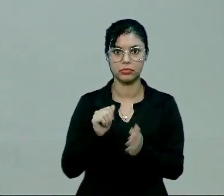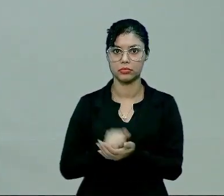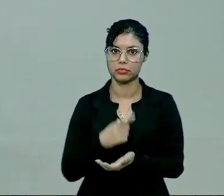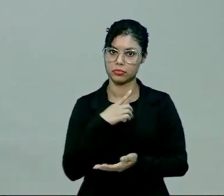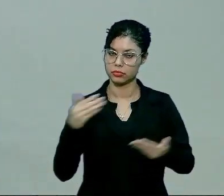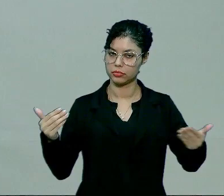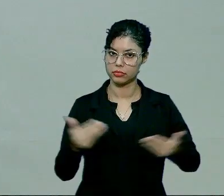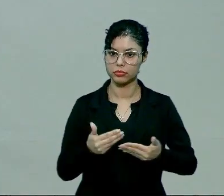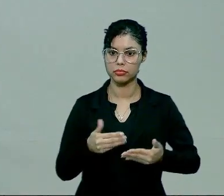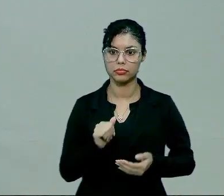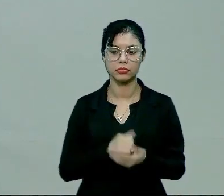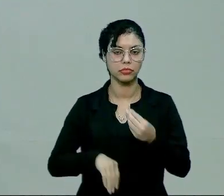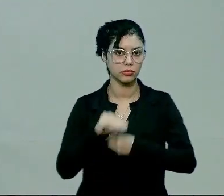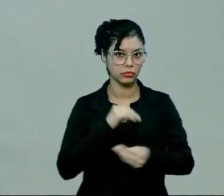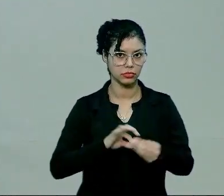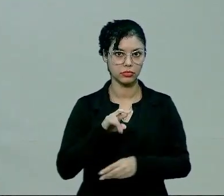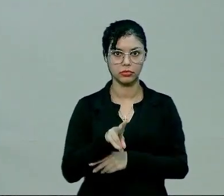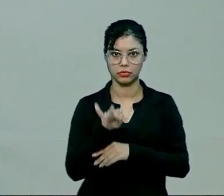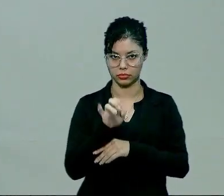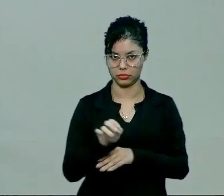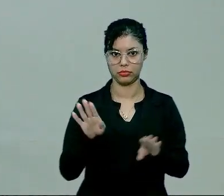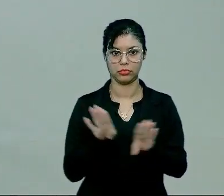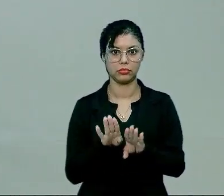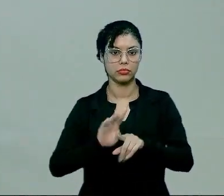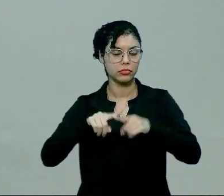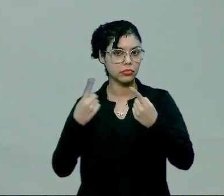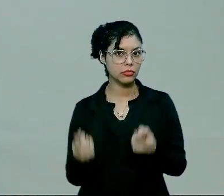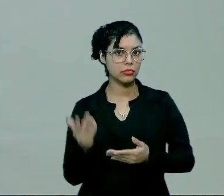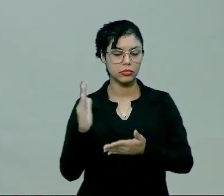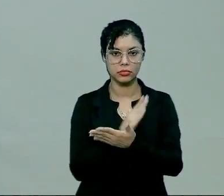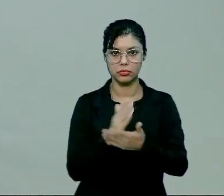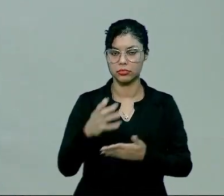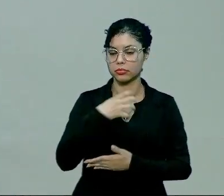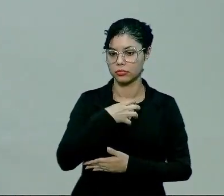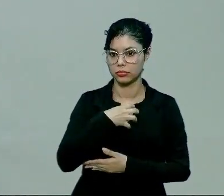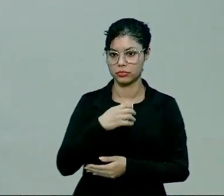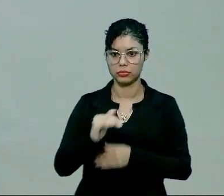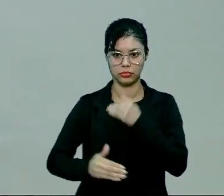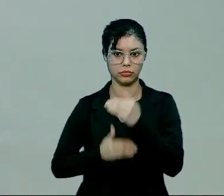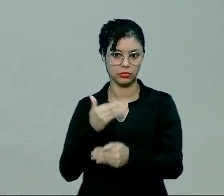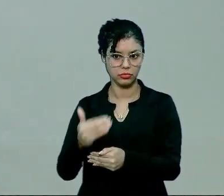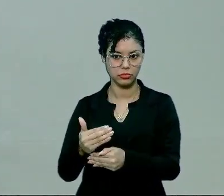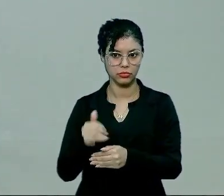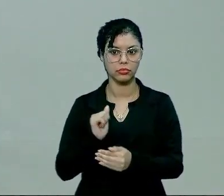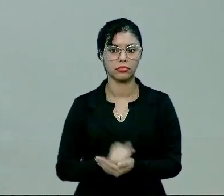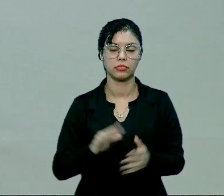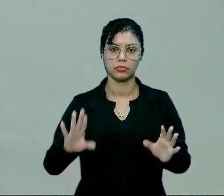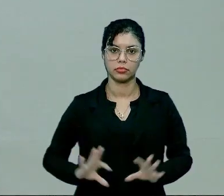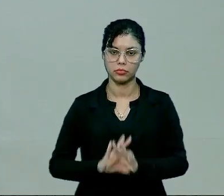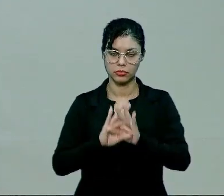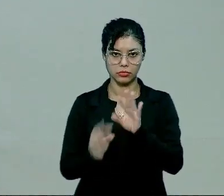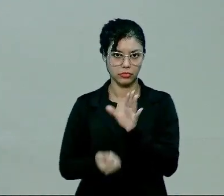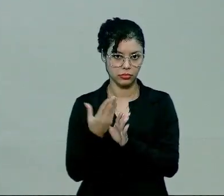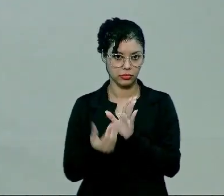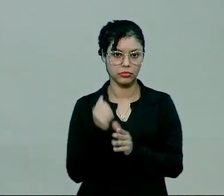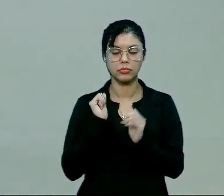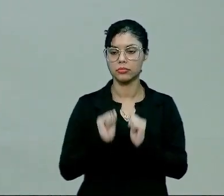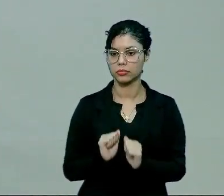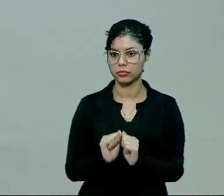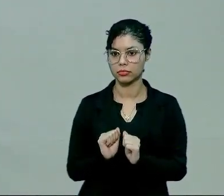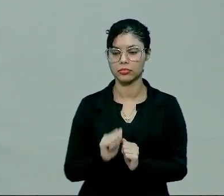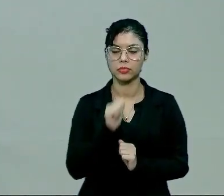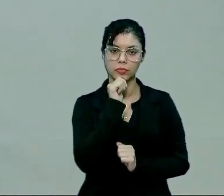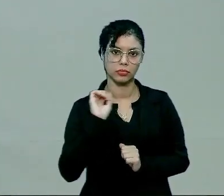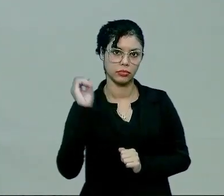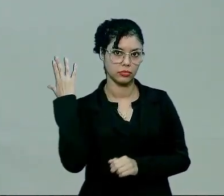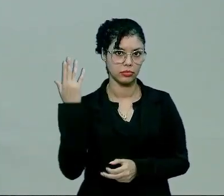vamos ter agora reagente formando produto, mas em algum momento desse processo reacional, esse produto ele pode